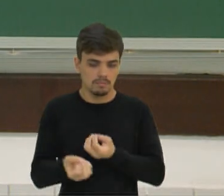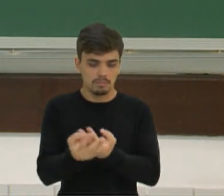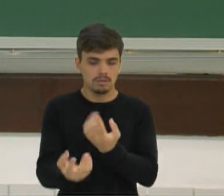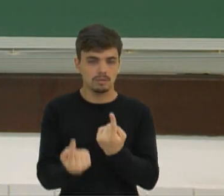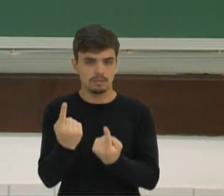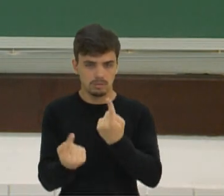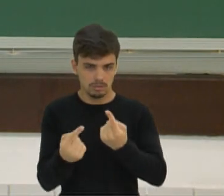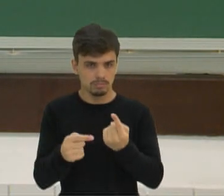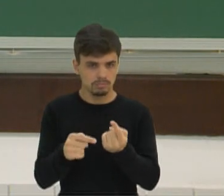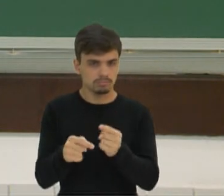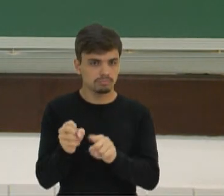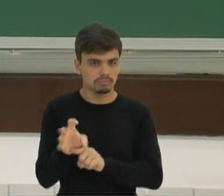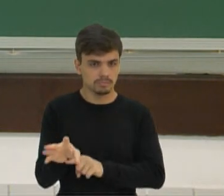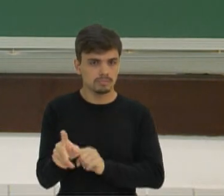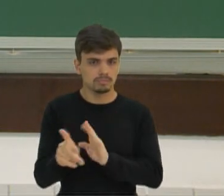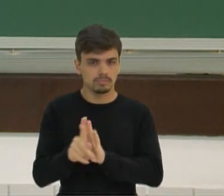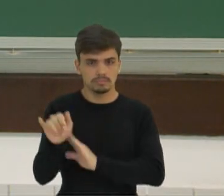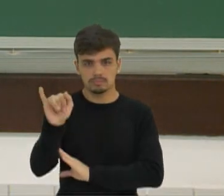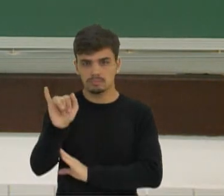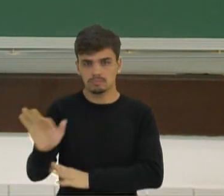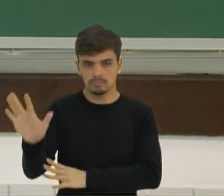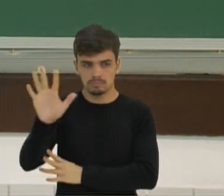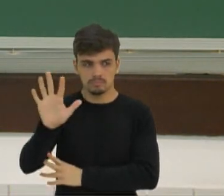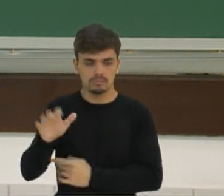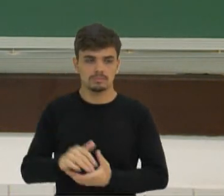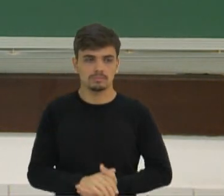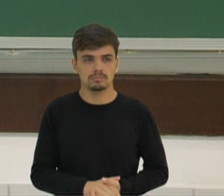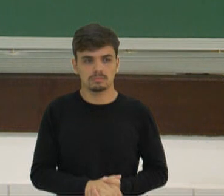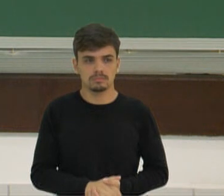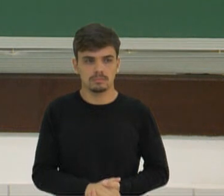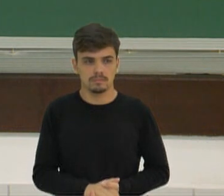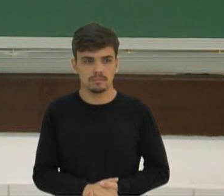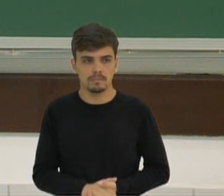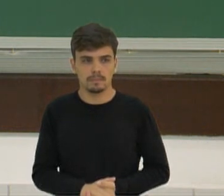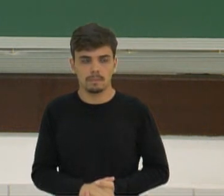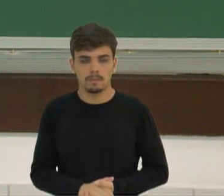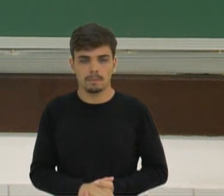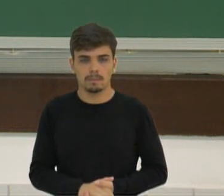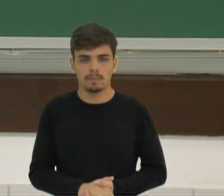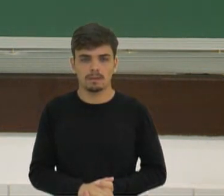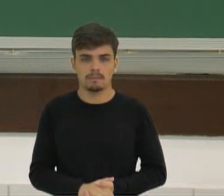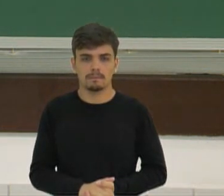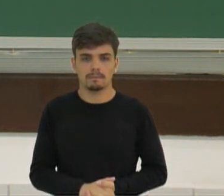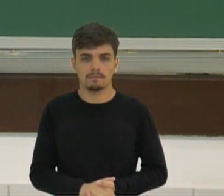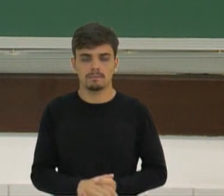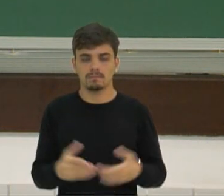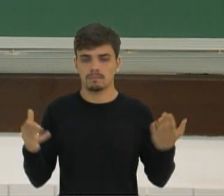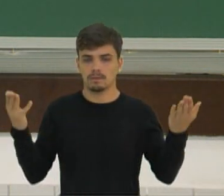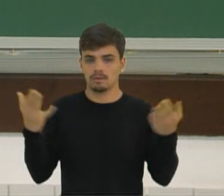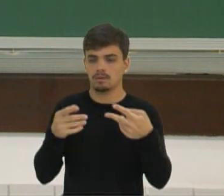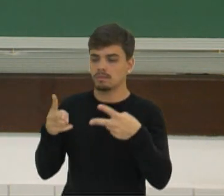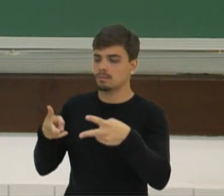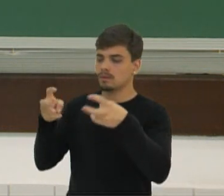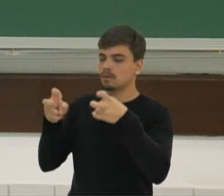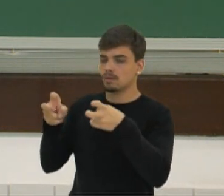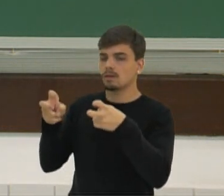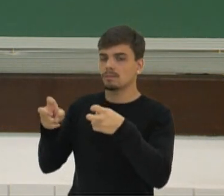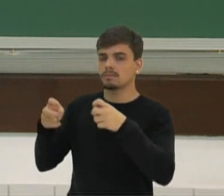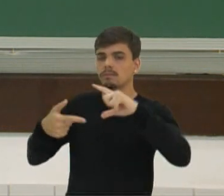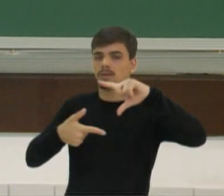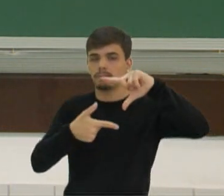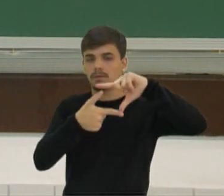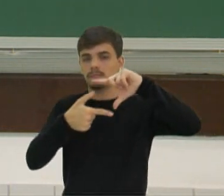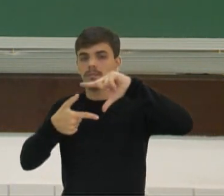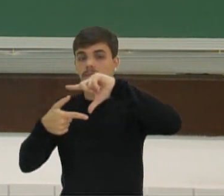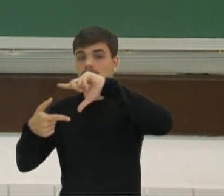transmitida na imagem. Agora, mira a historieta de Mafalda. Então, observem a historinha em quadrinhos aqui